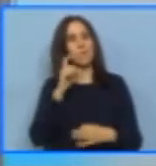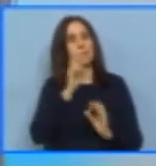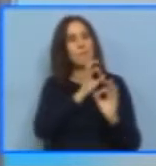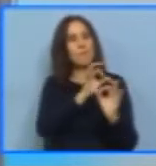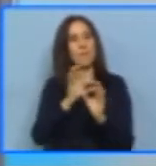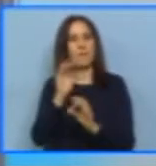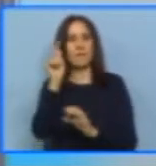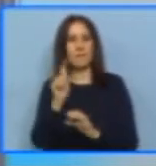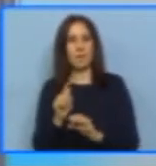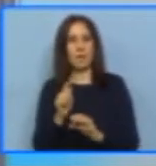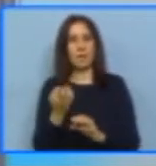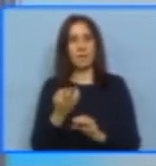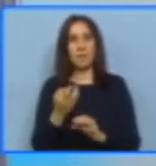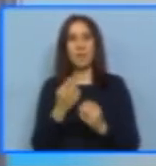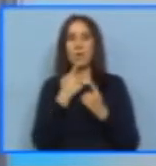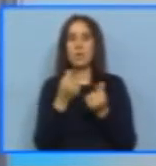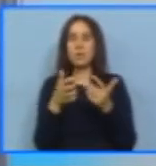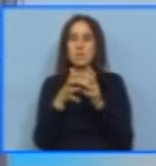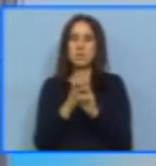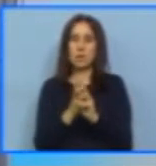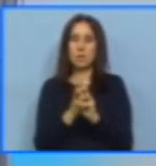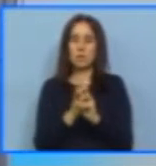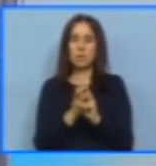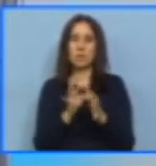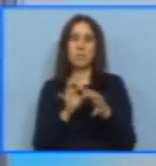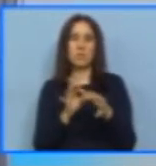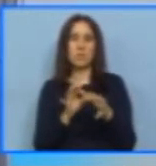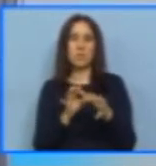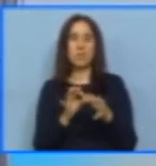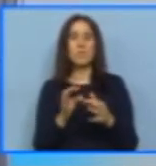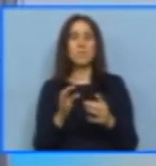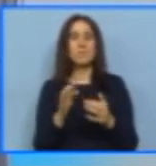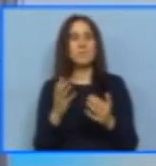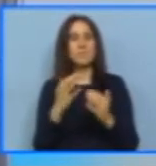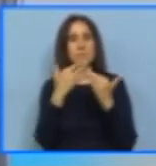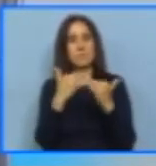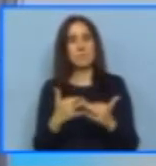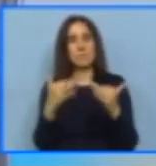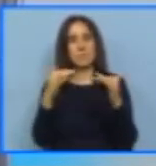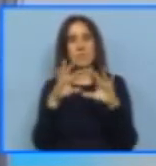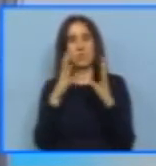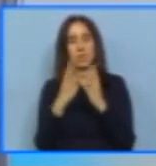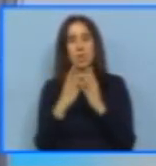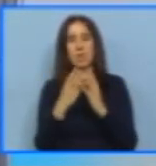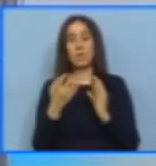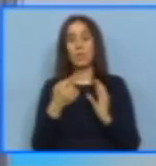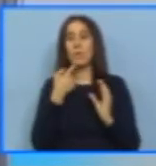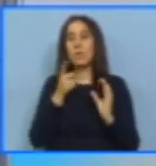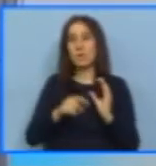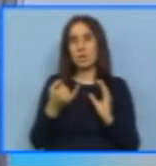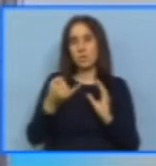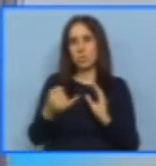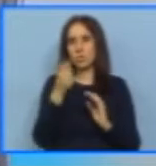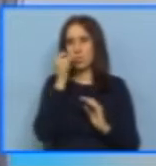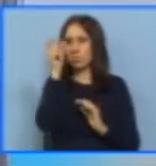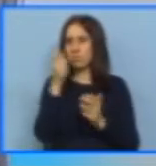fé e participar na oração, e até ele, na audiência geral, logo a seguir ao regresso, voltou a sublinhar isso, que